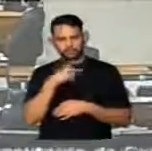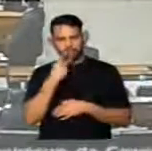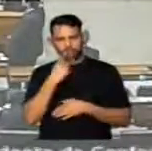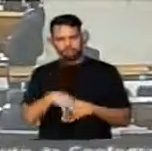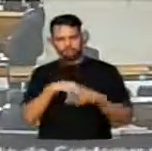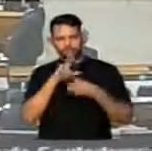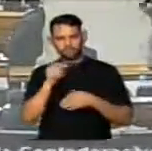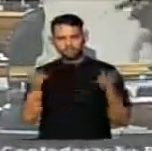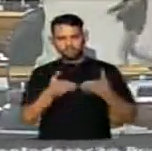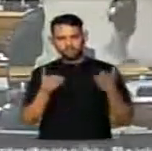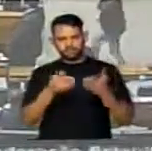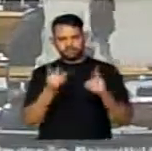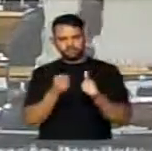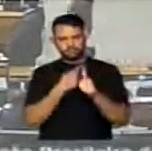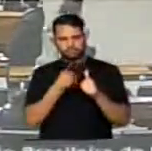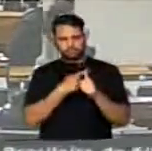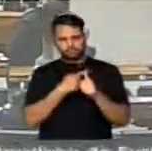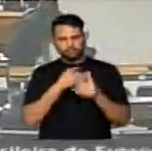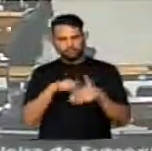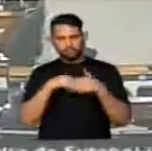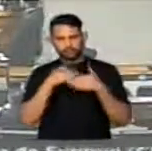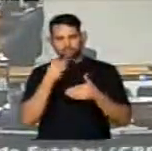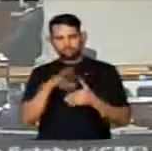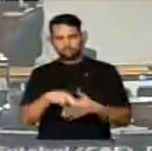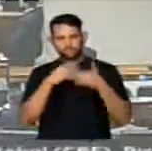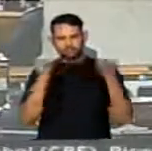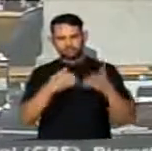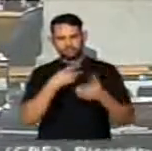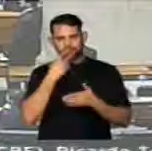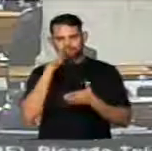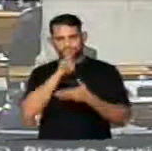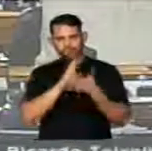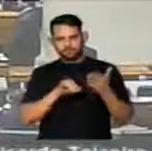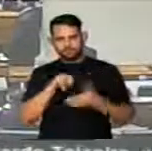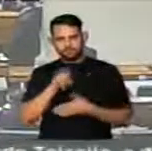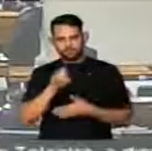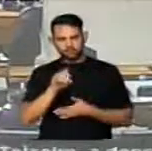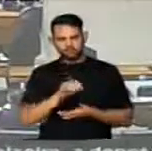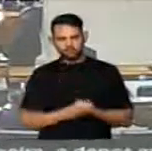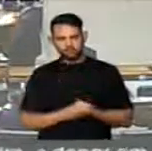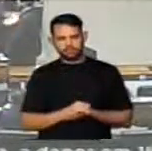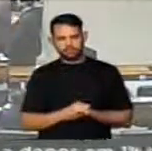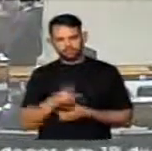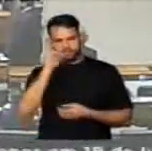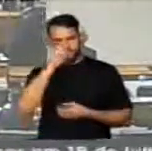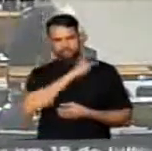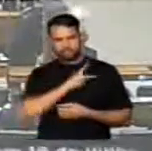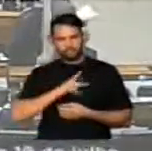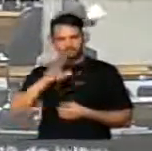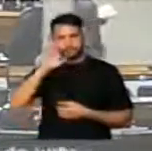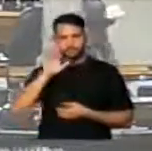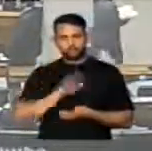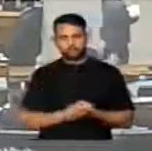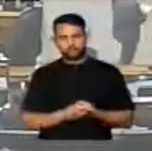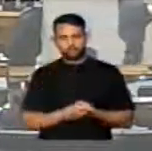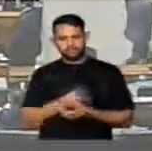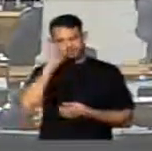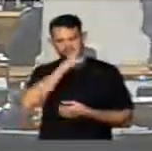dos deputados, sem restrição contida no parágrafo 2º do artigo antecedente. Então, portanto,